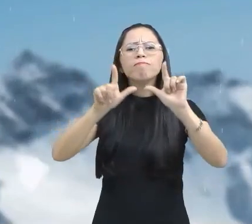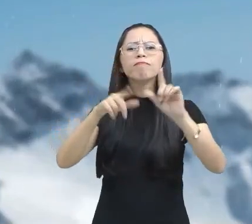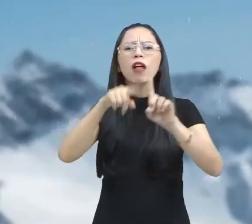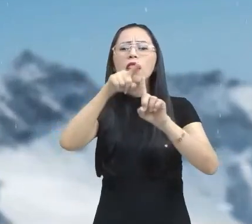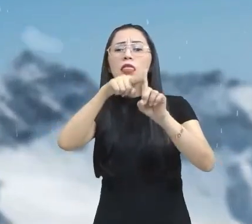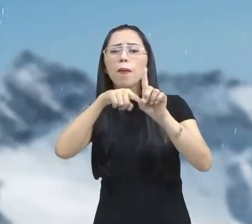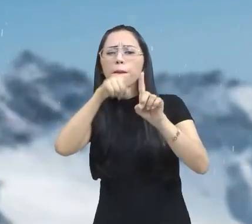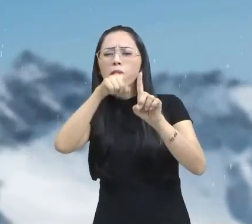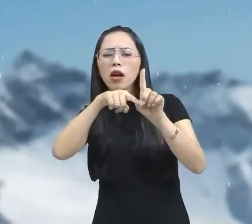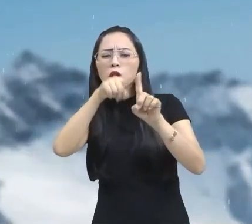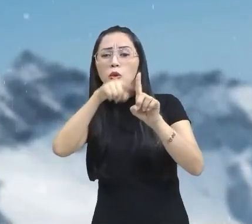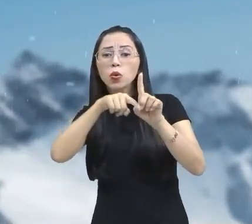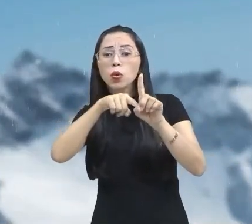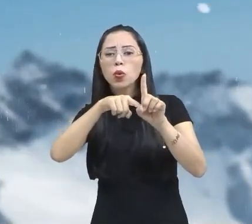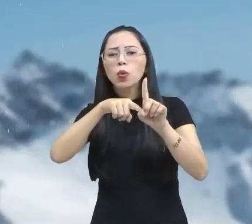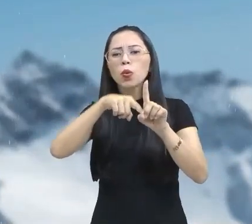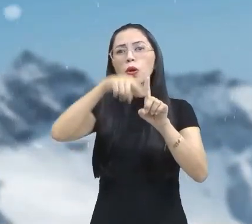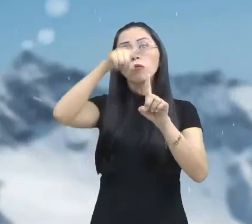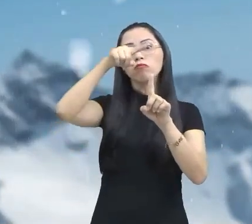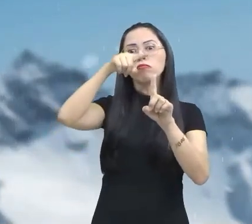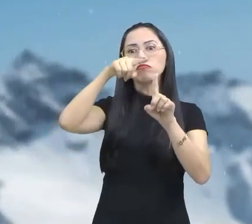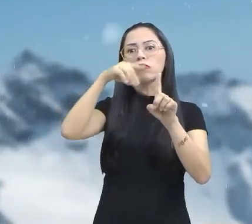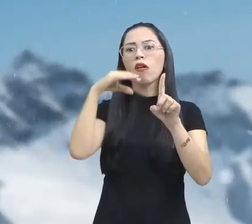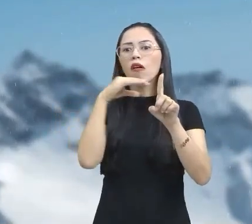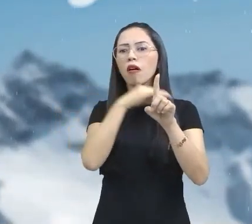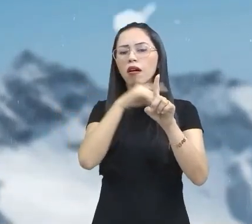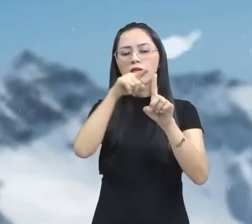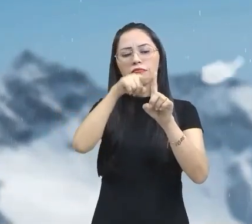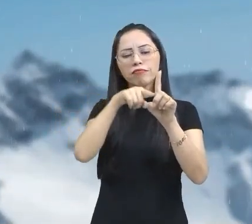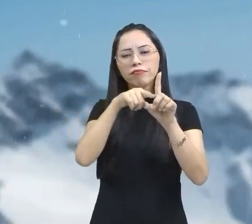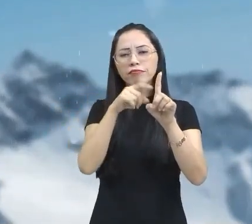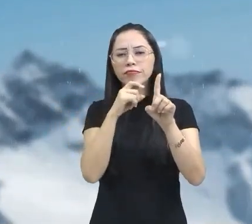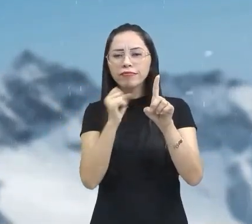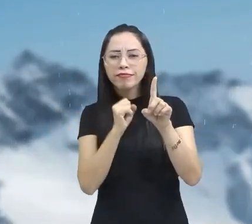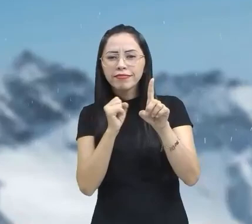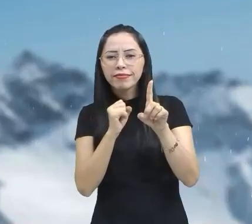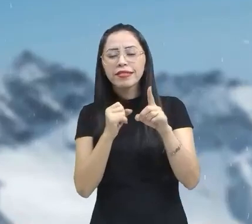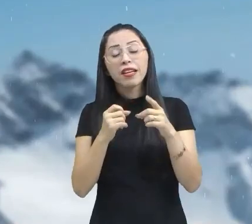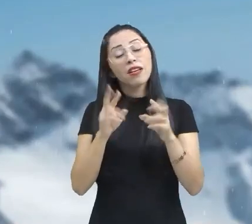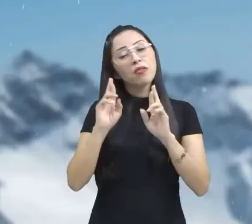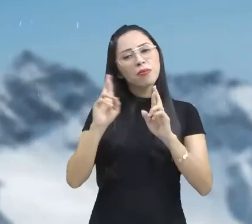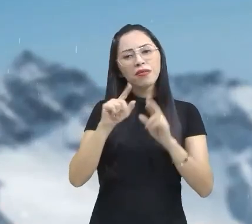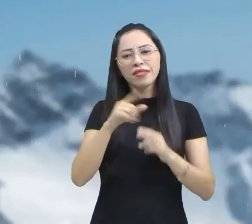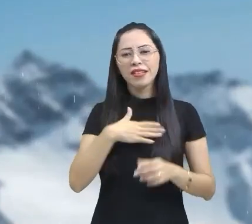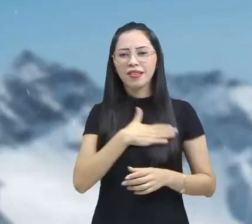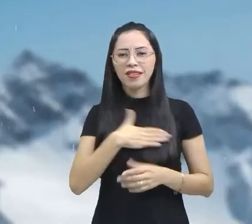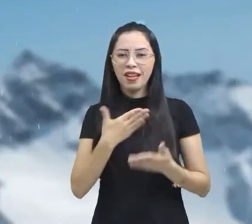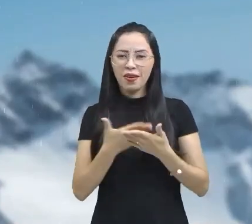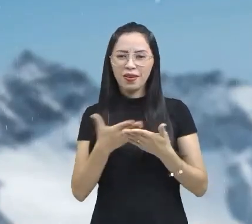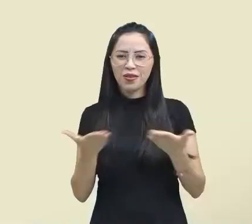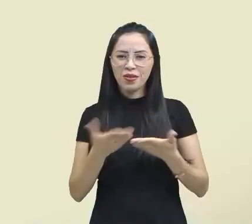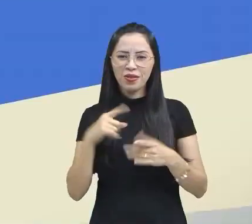temperatura mínima, a temperatura máxima. Espero que você tenha gostado da aula de hoje e nos vemos até a próxima.